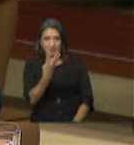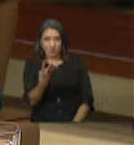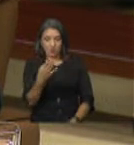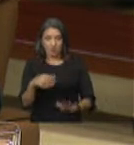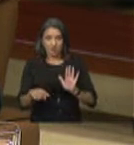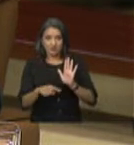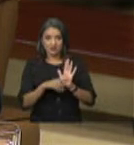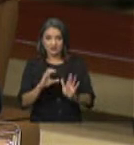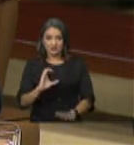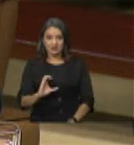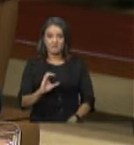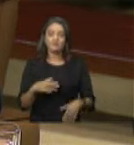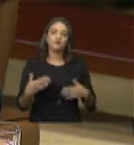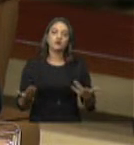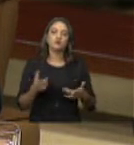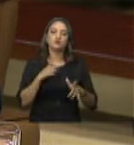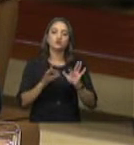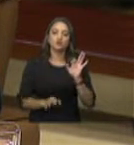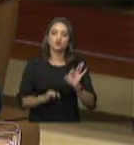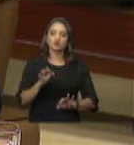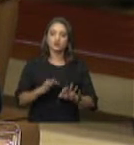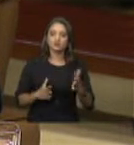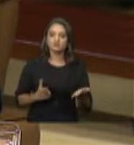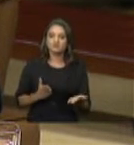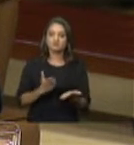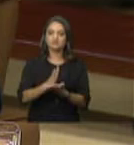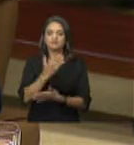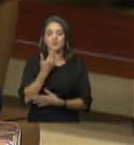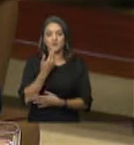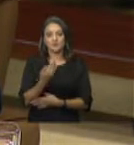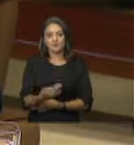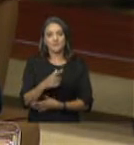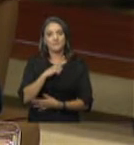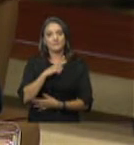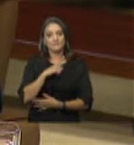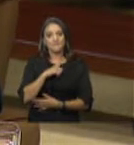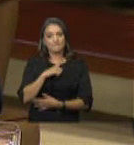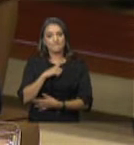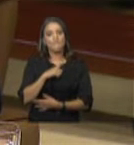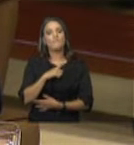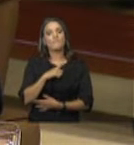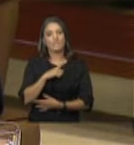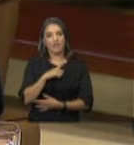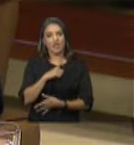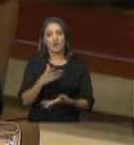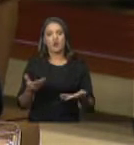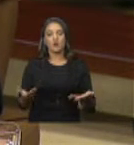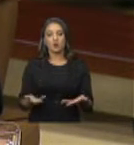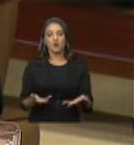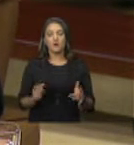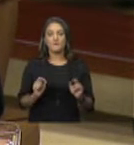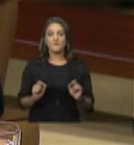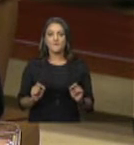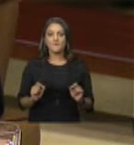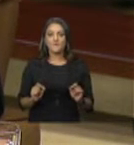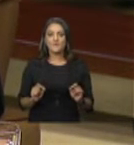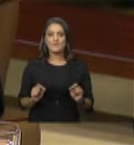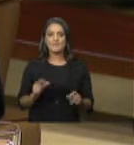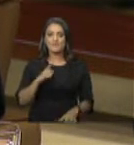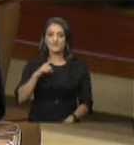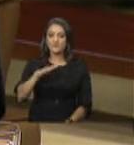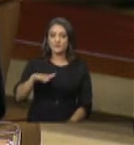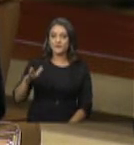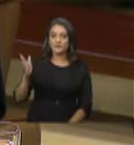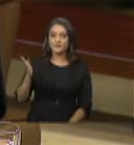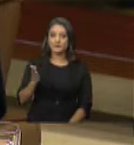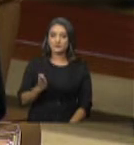seja por fim julgado procedente o pedido contido nesta axio no sentido de ser ressentida